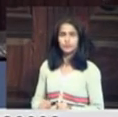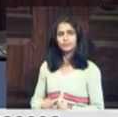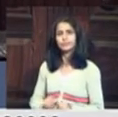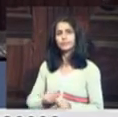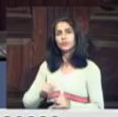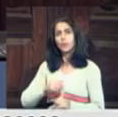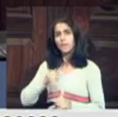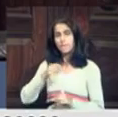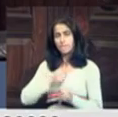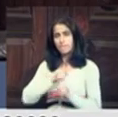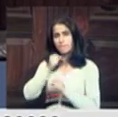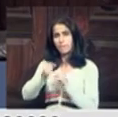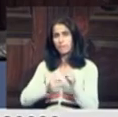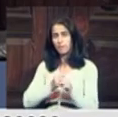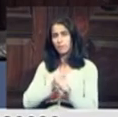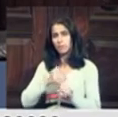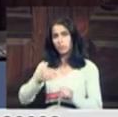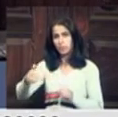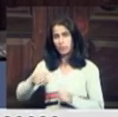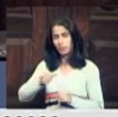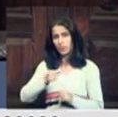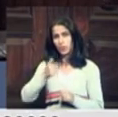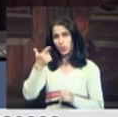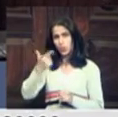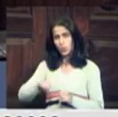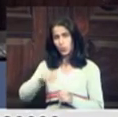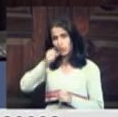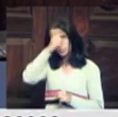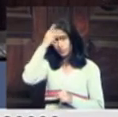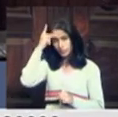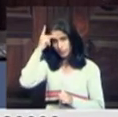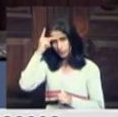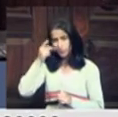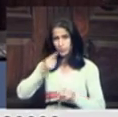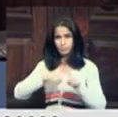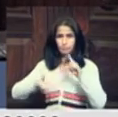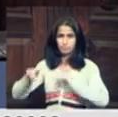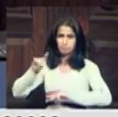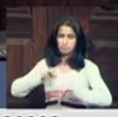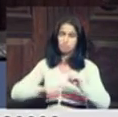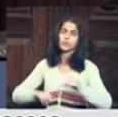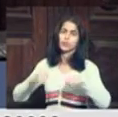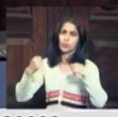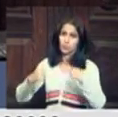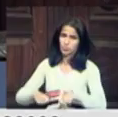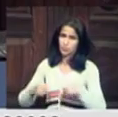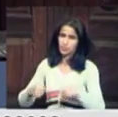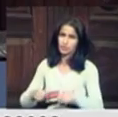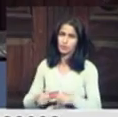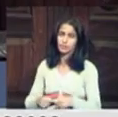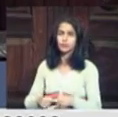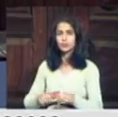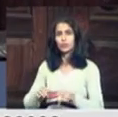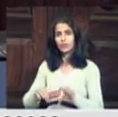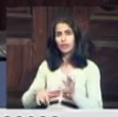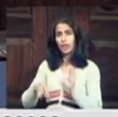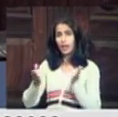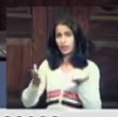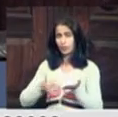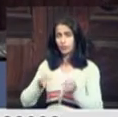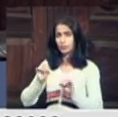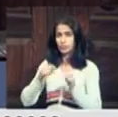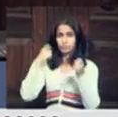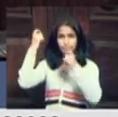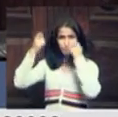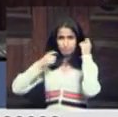próximo prefeito, pois, infelizmente, a atual administração só se preocupou com a organização dos jogos e com